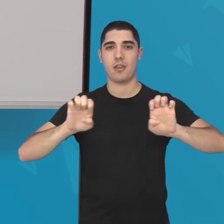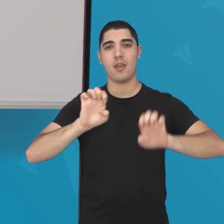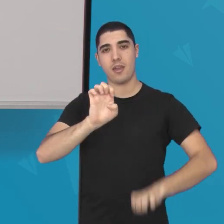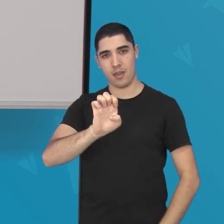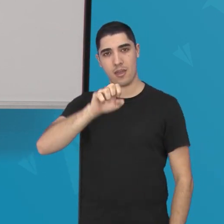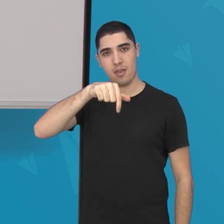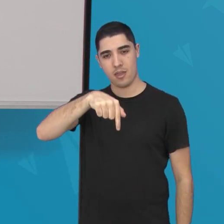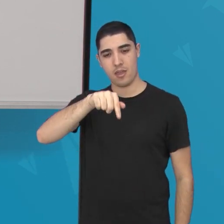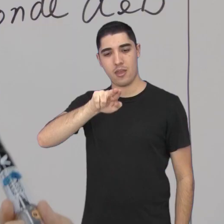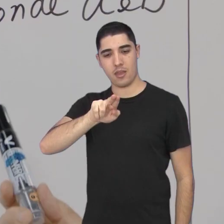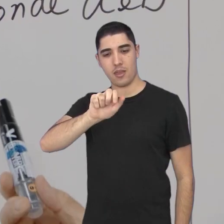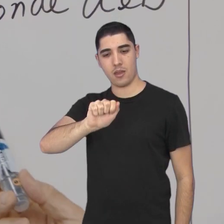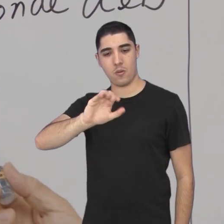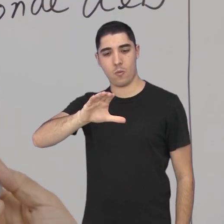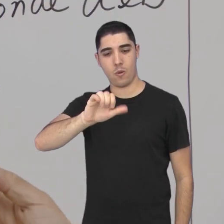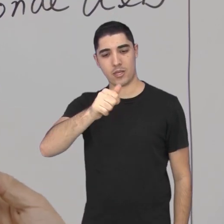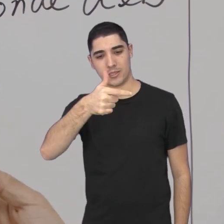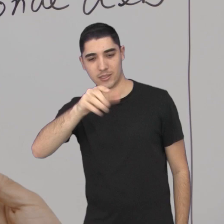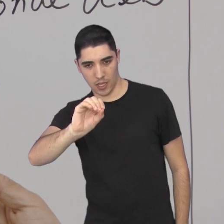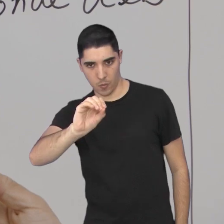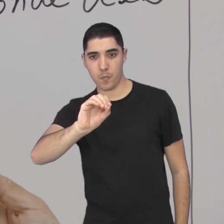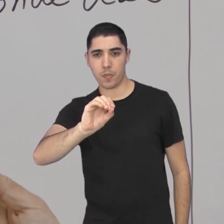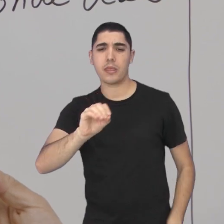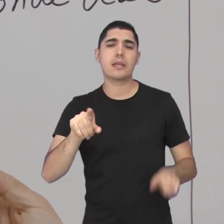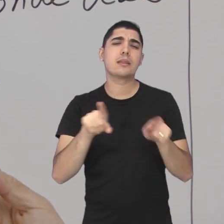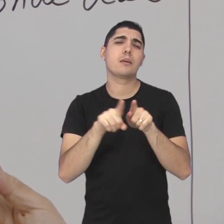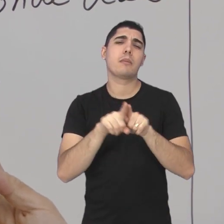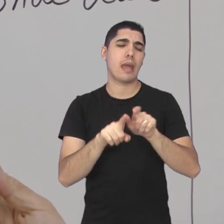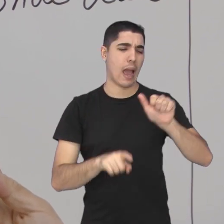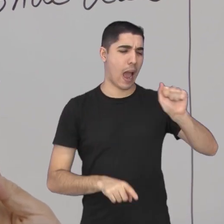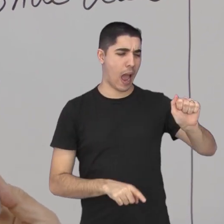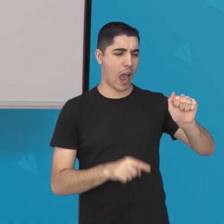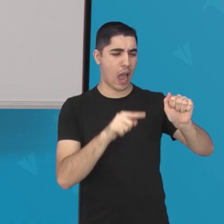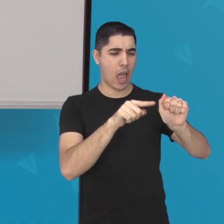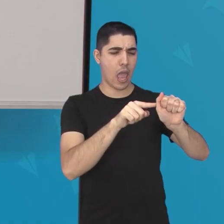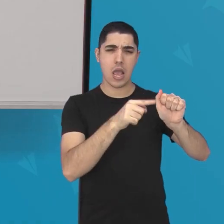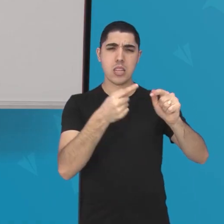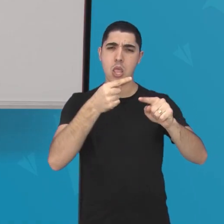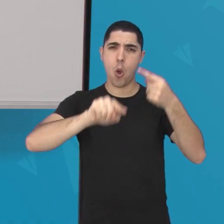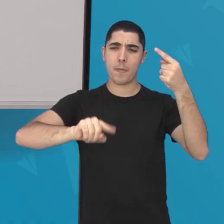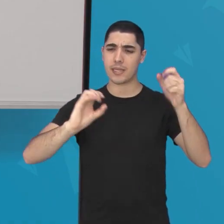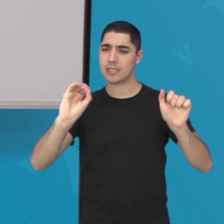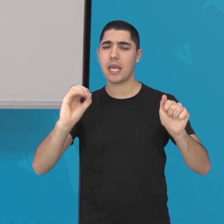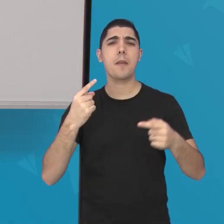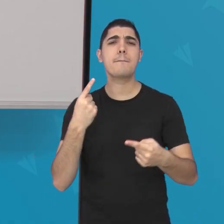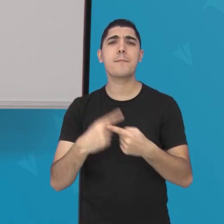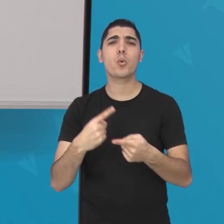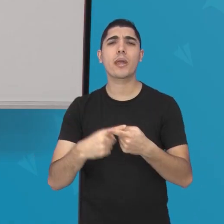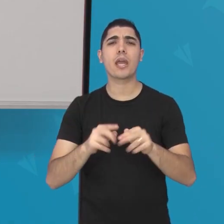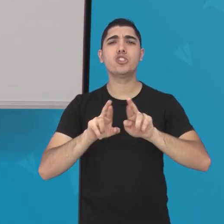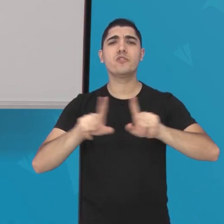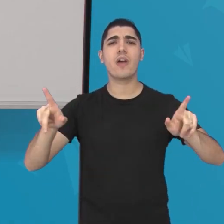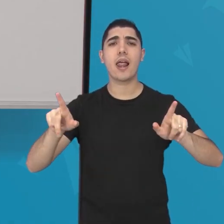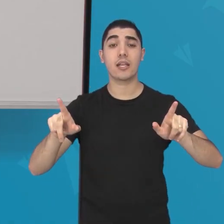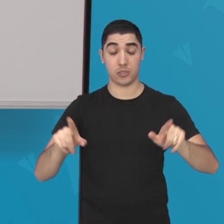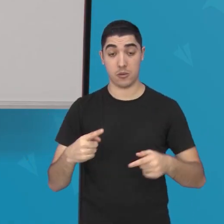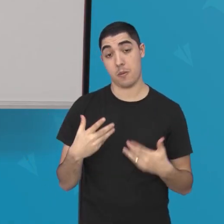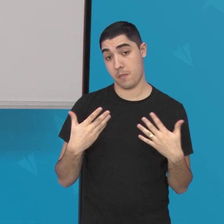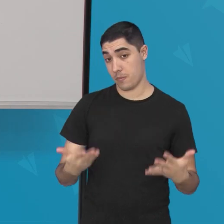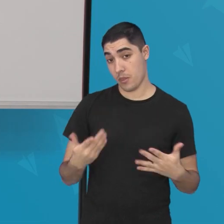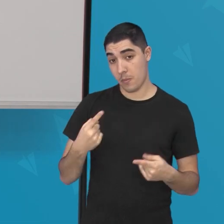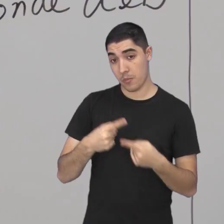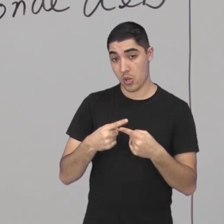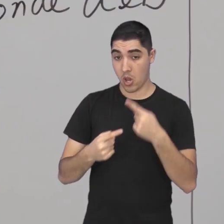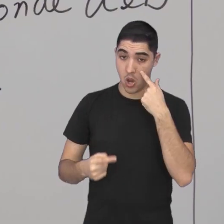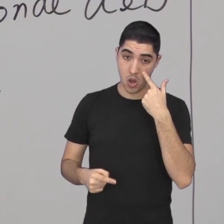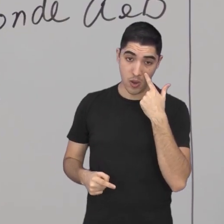A segunda pergunta é, por que A tem que ser diferente de zero? A tem que ser diferente de zero porque nessa equação aqui,